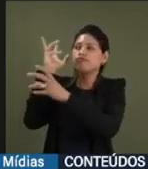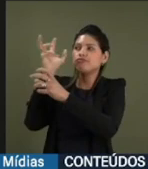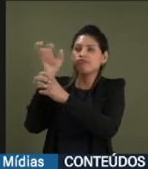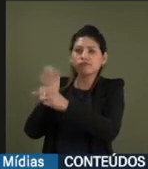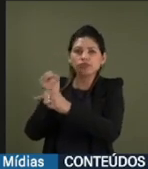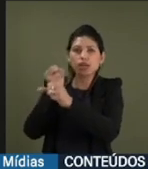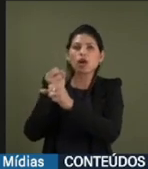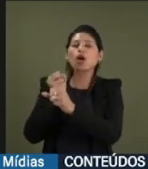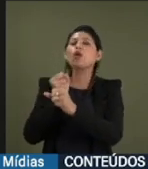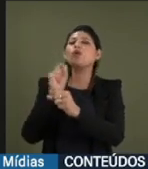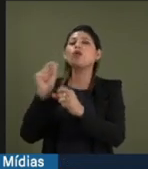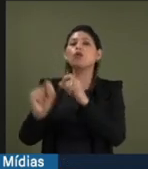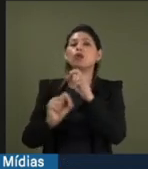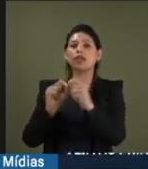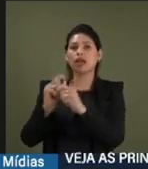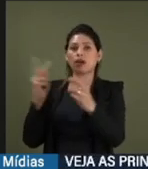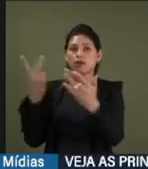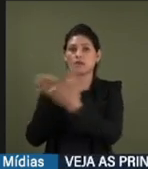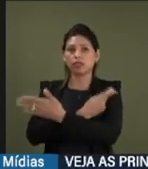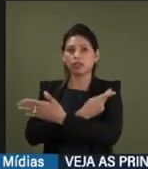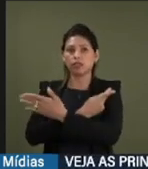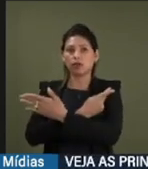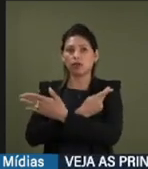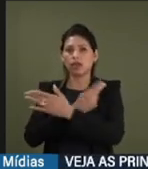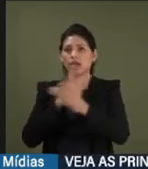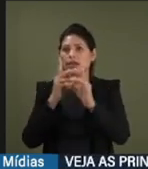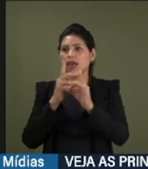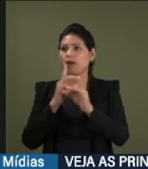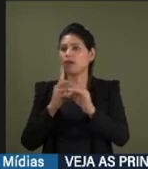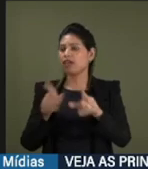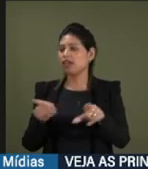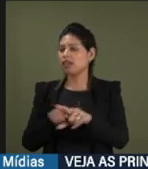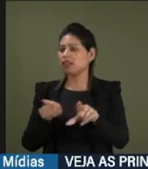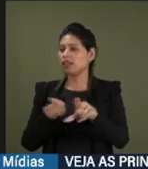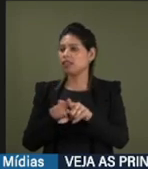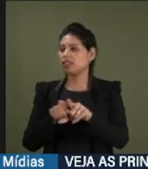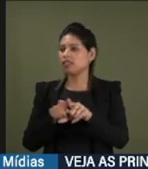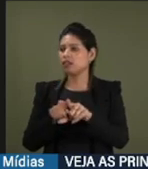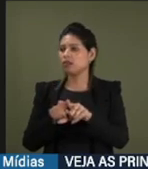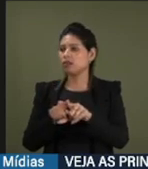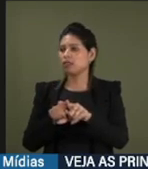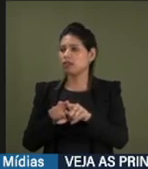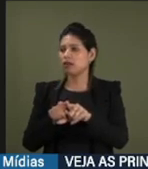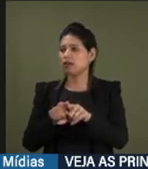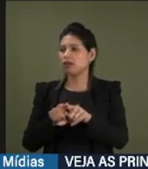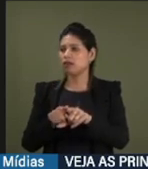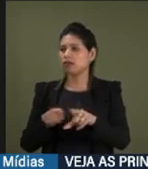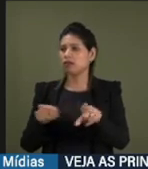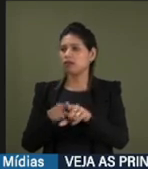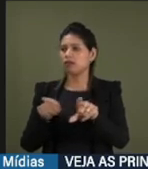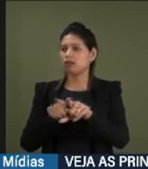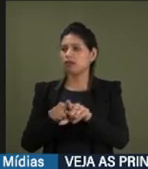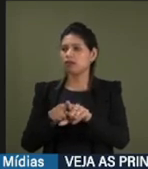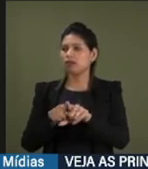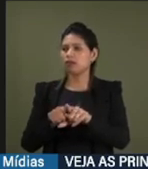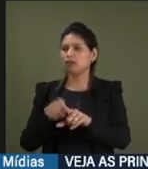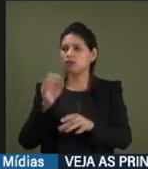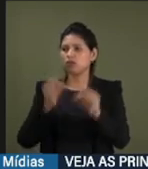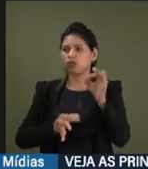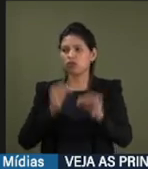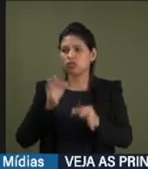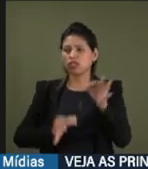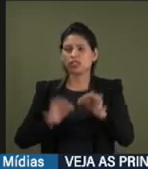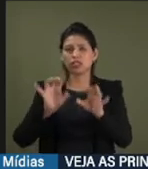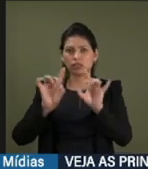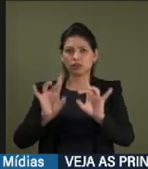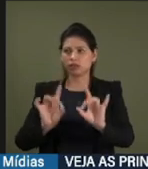números indecentes do foro privilegiado no Brasil em relação ao mundo inteiro. São mais de 45